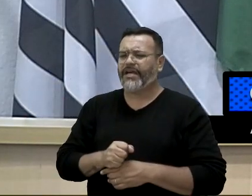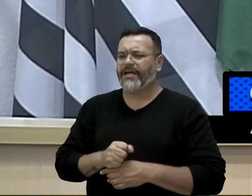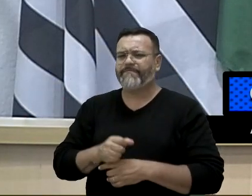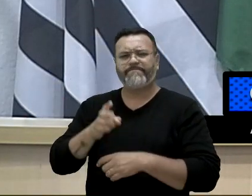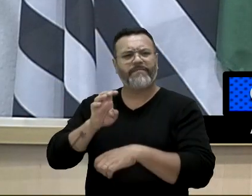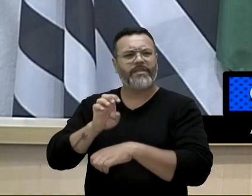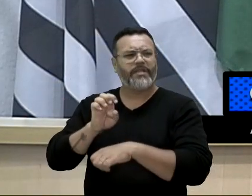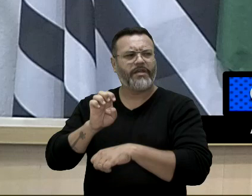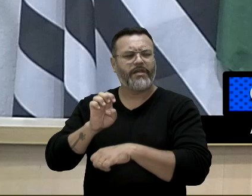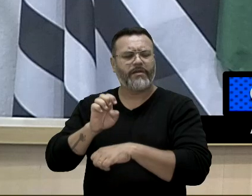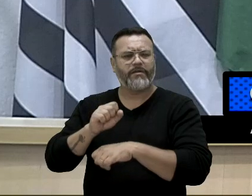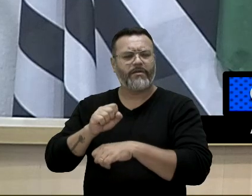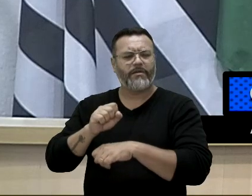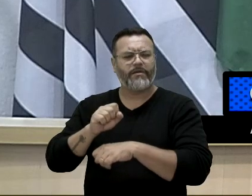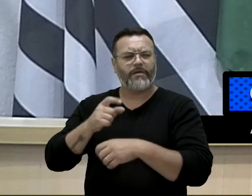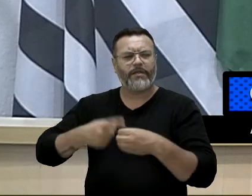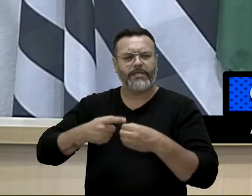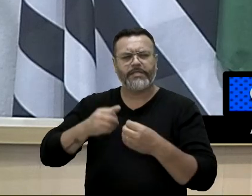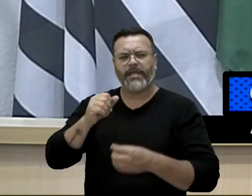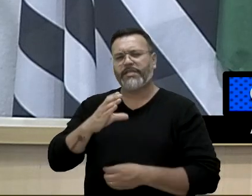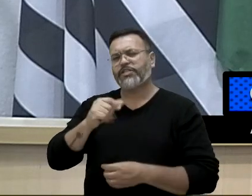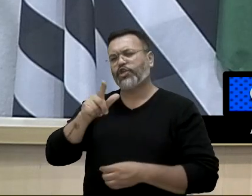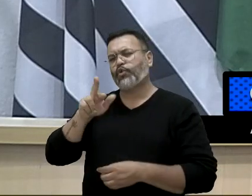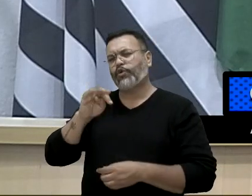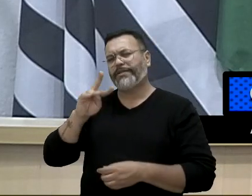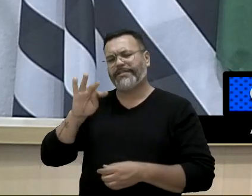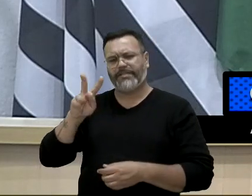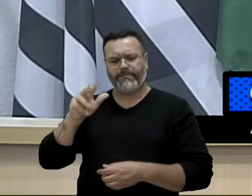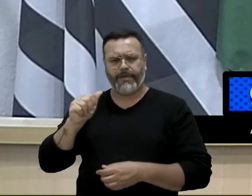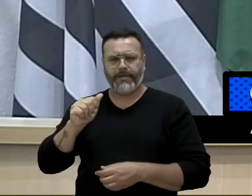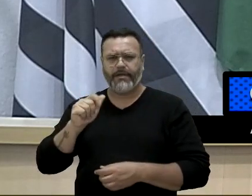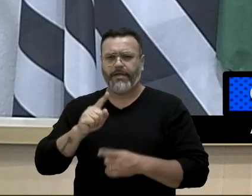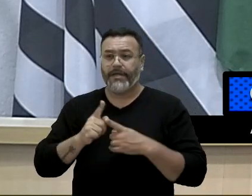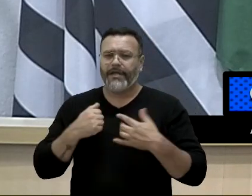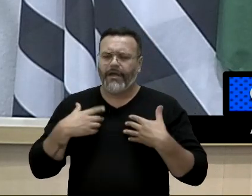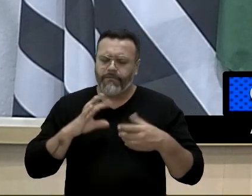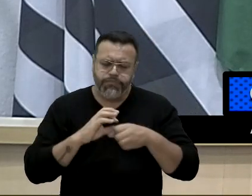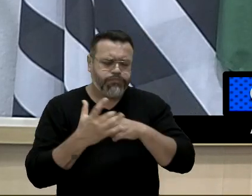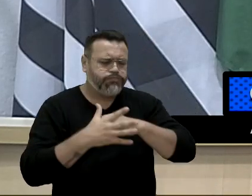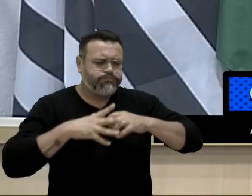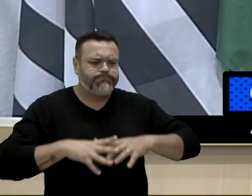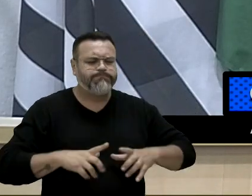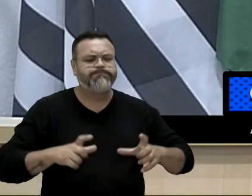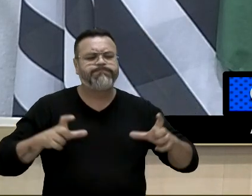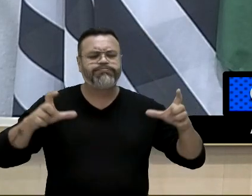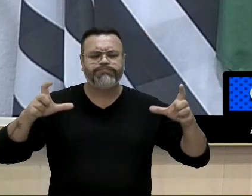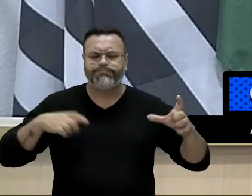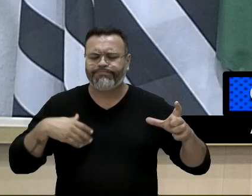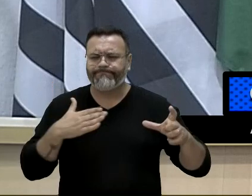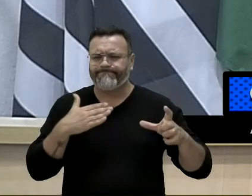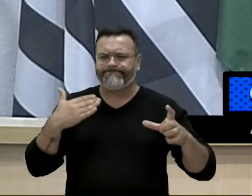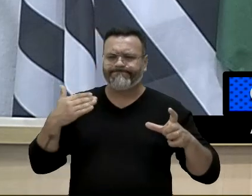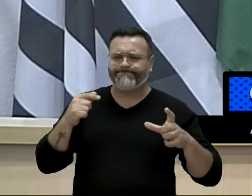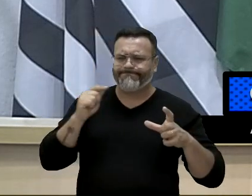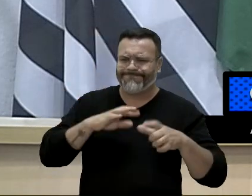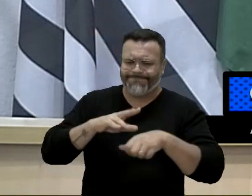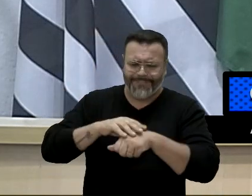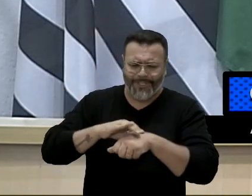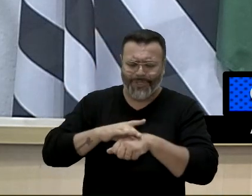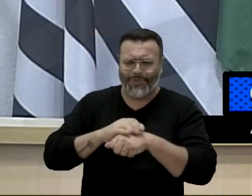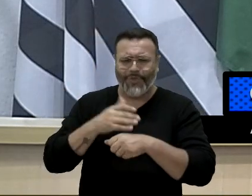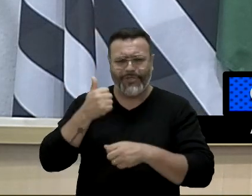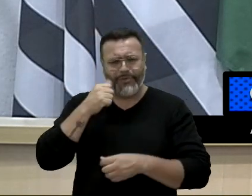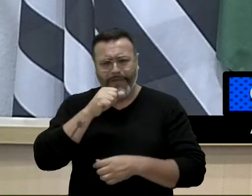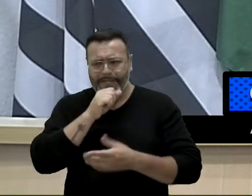passaram a notar que durante a pandemia houve um grande aumento de casos de adoecimento mental materno. Então, elas começaram a usar as